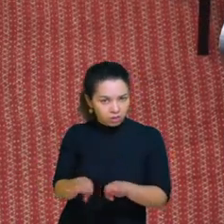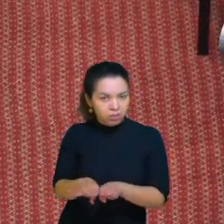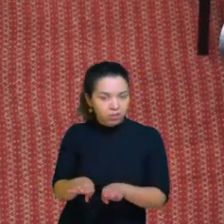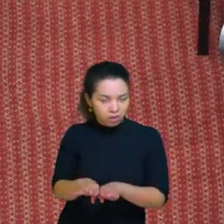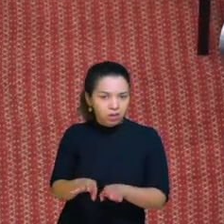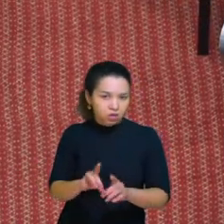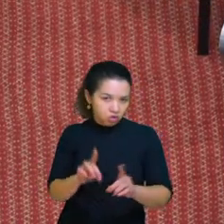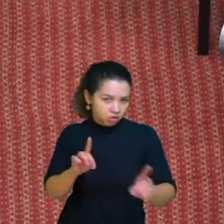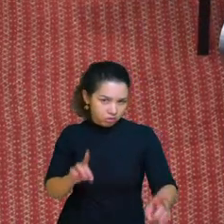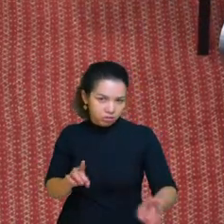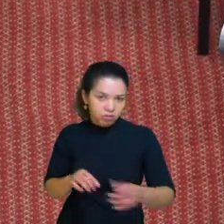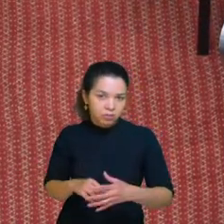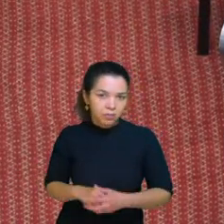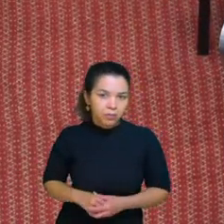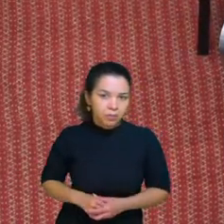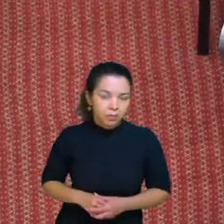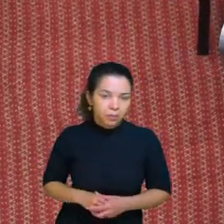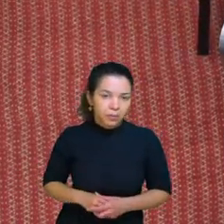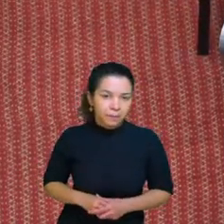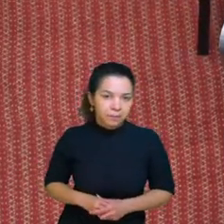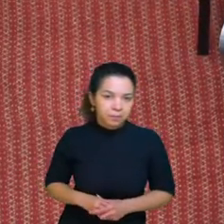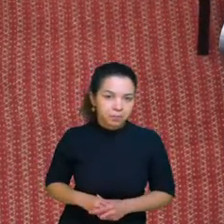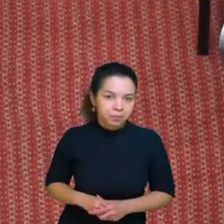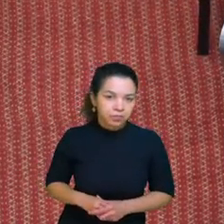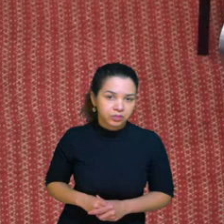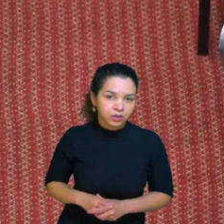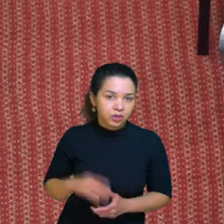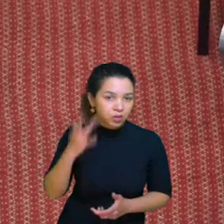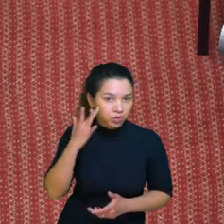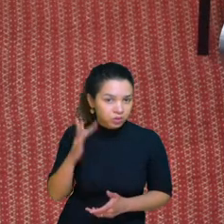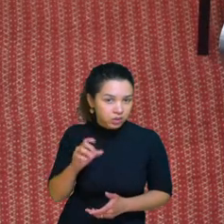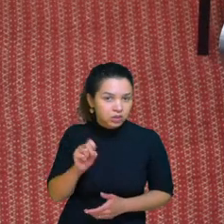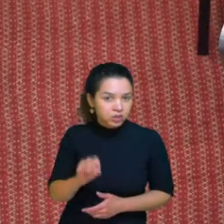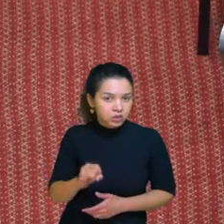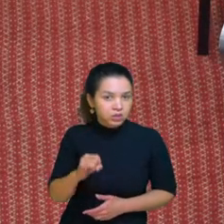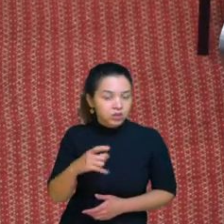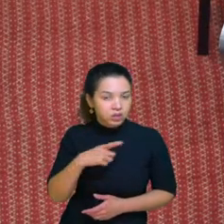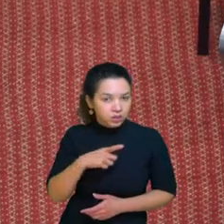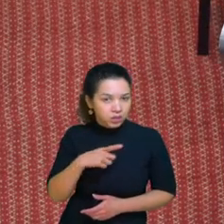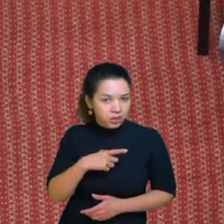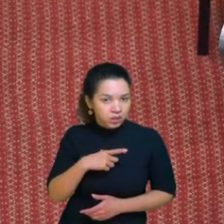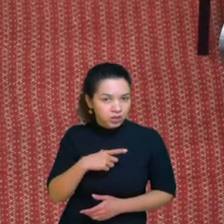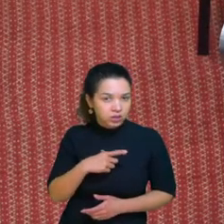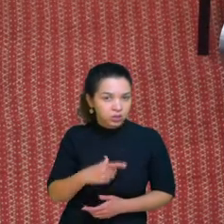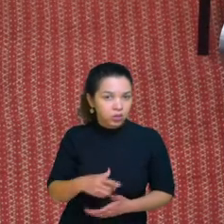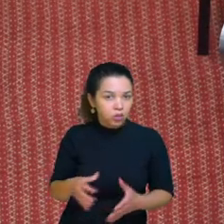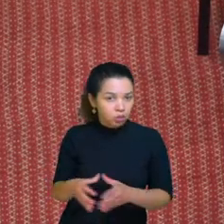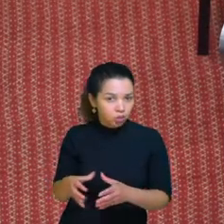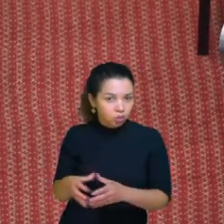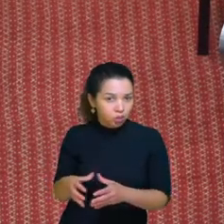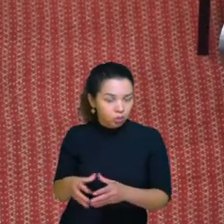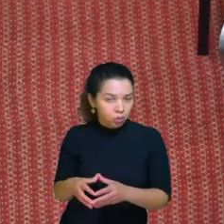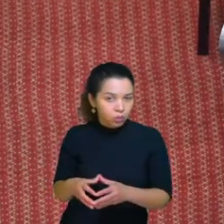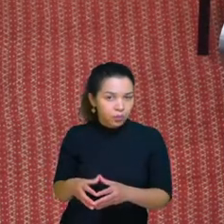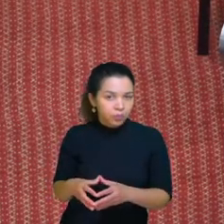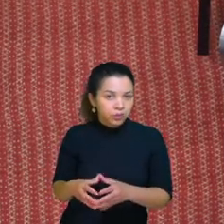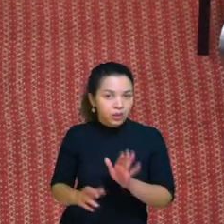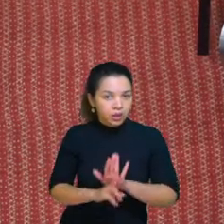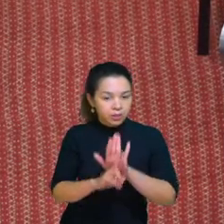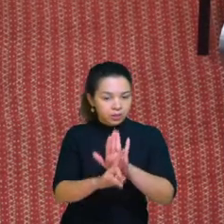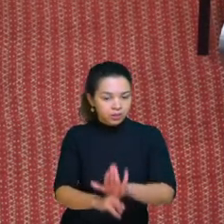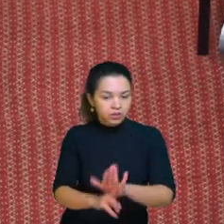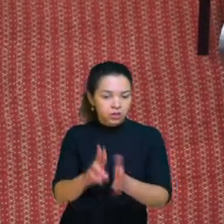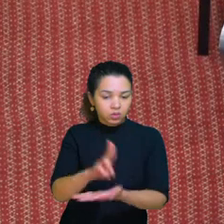penso colocar isso aqui e eu não sei se existe oilon uma um um grupo que que represente as